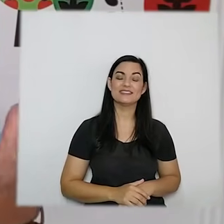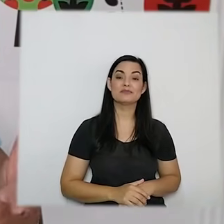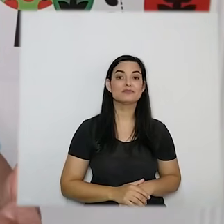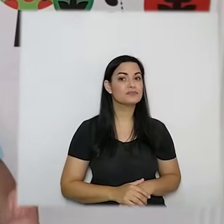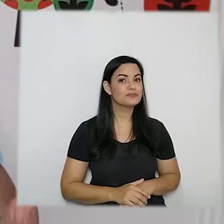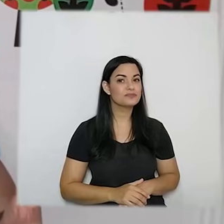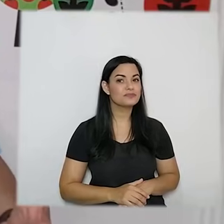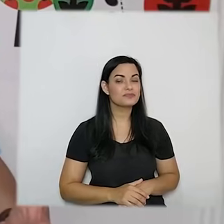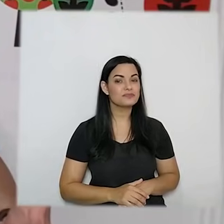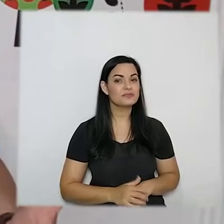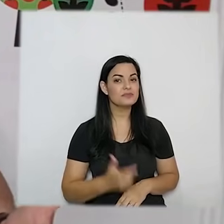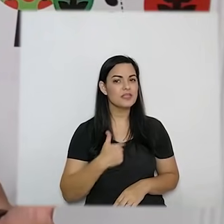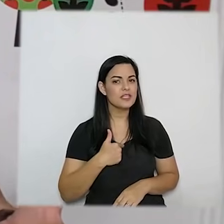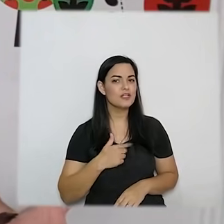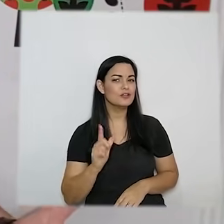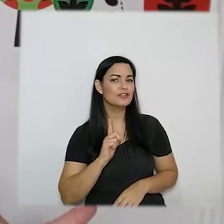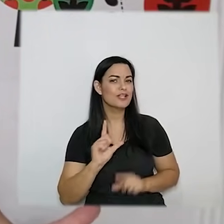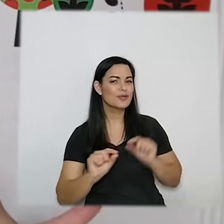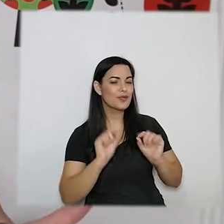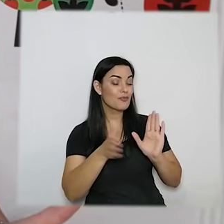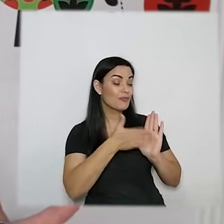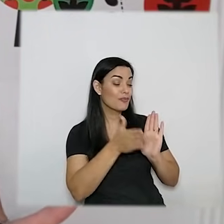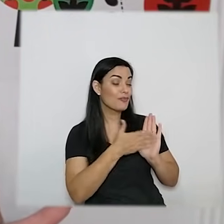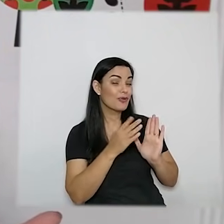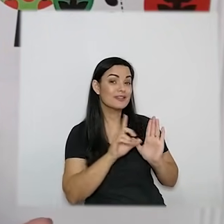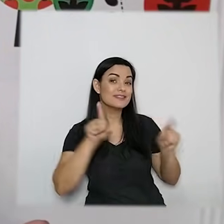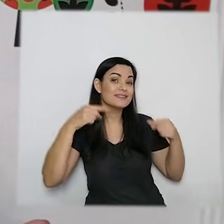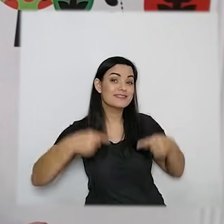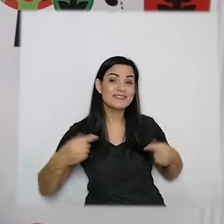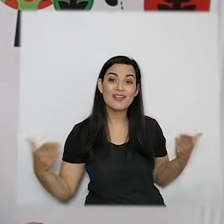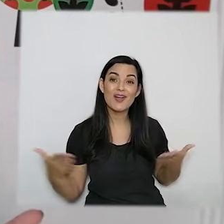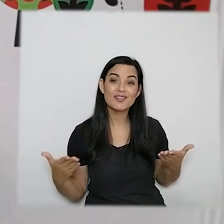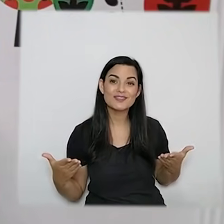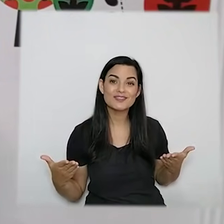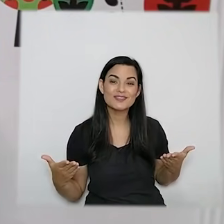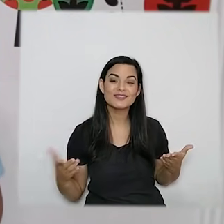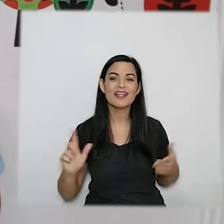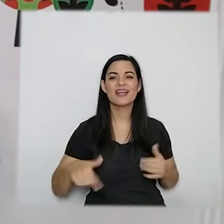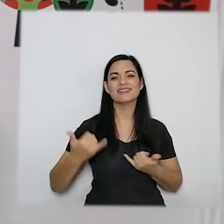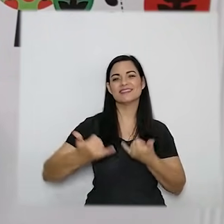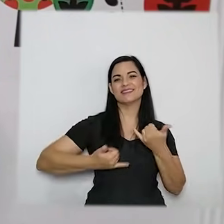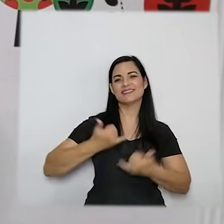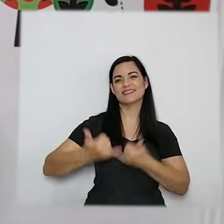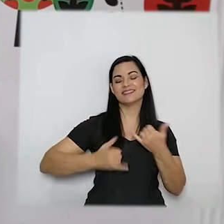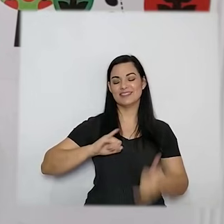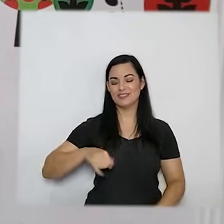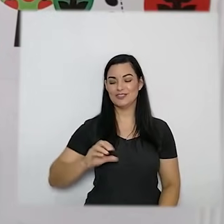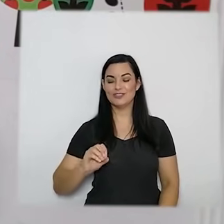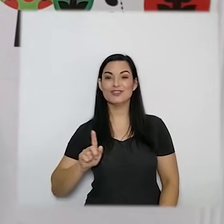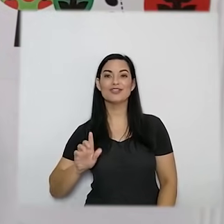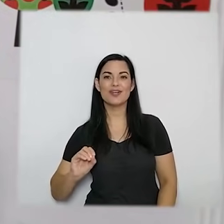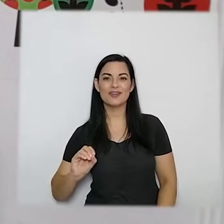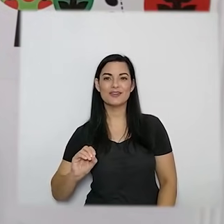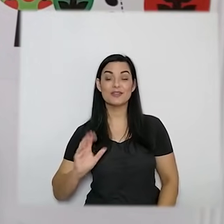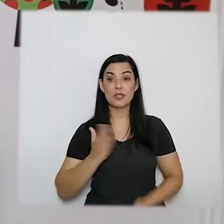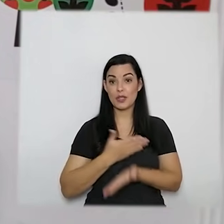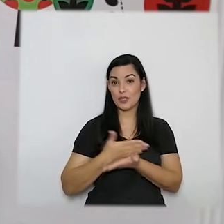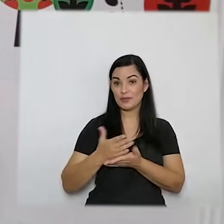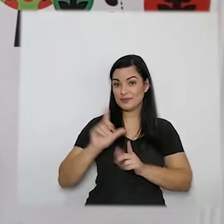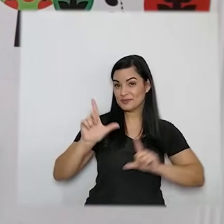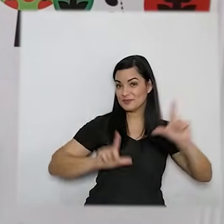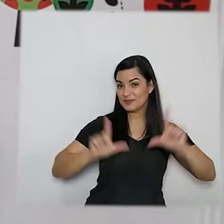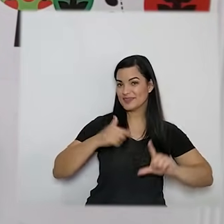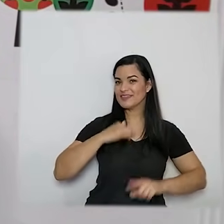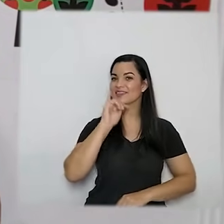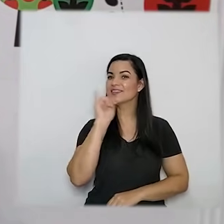O que eu tenho como proposta de desafio para hoje é um jogo. Eu falei no comecinho do programa